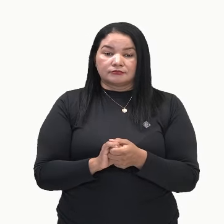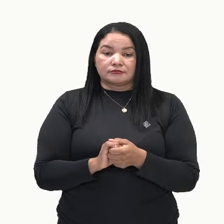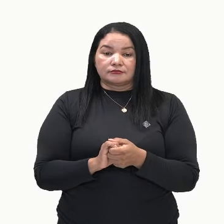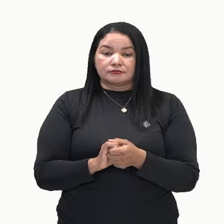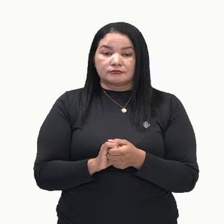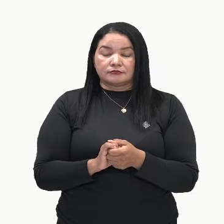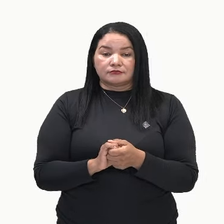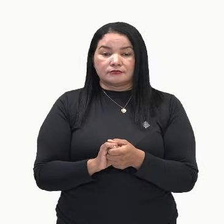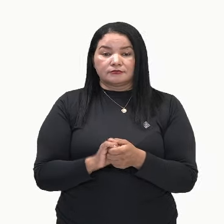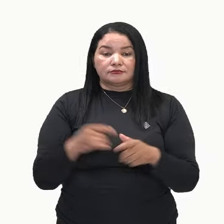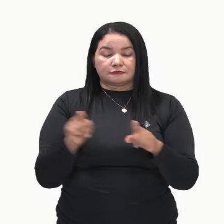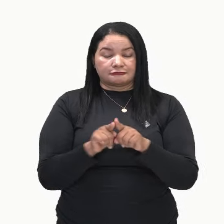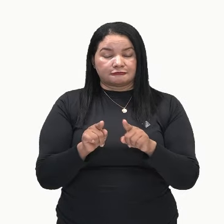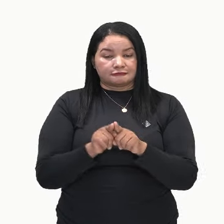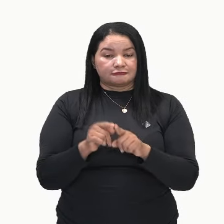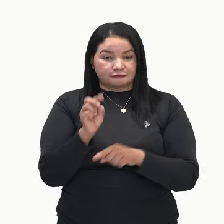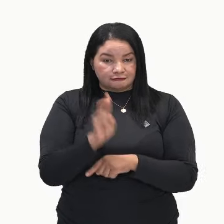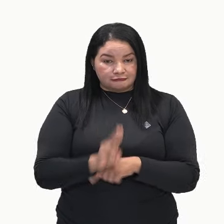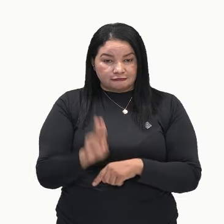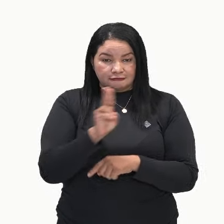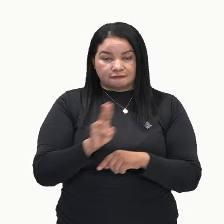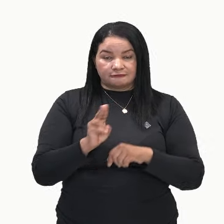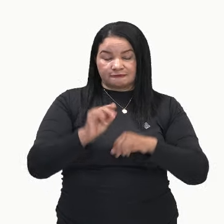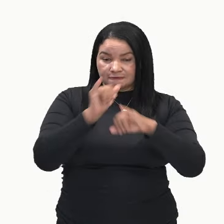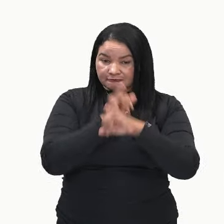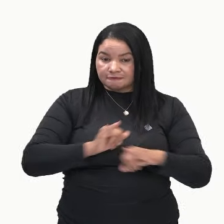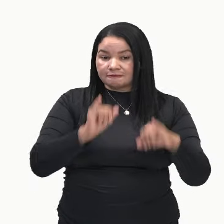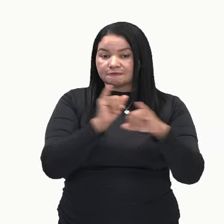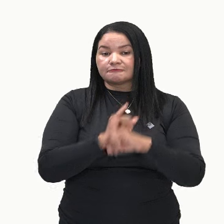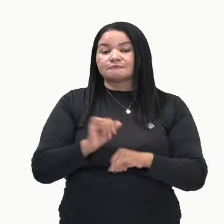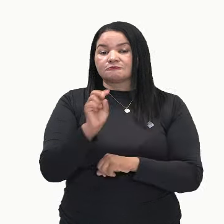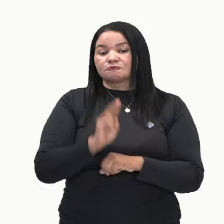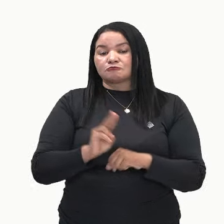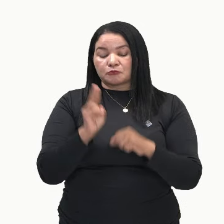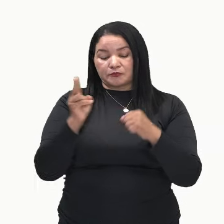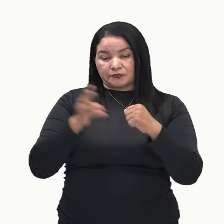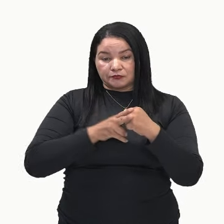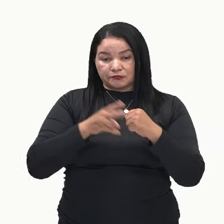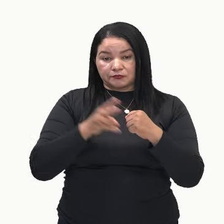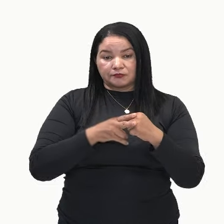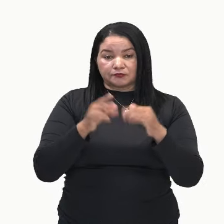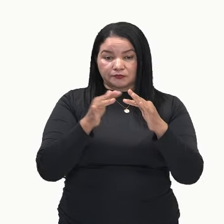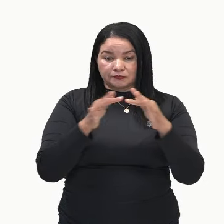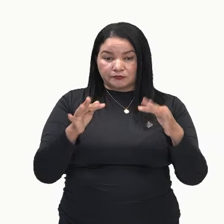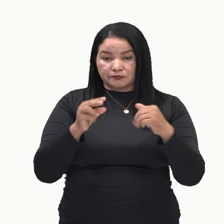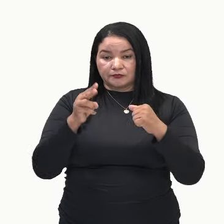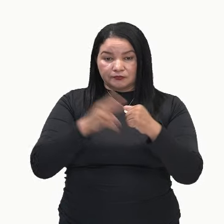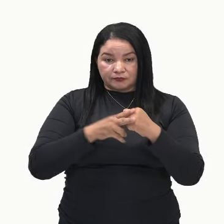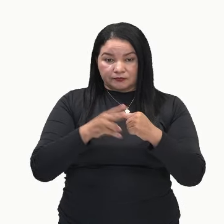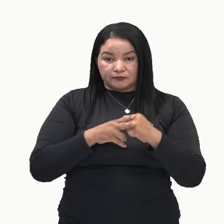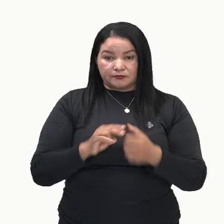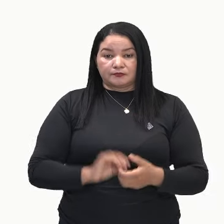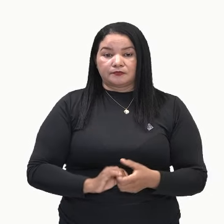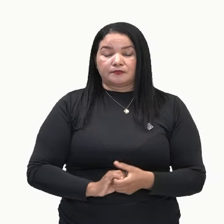essa campanha em torno dos verbos, utilizando essas frases verbais.